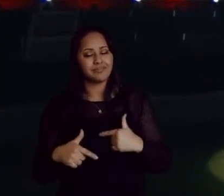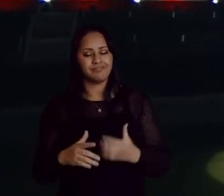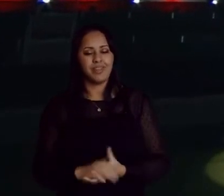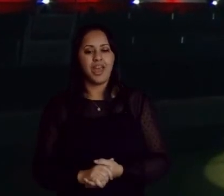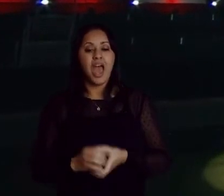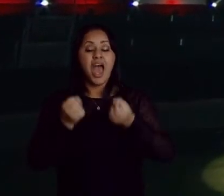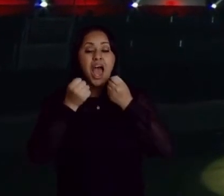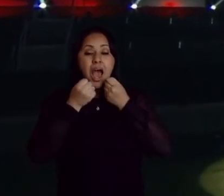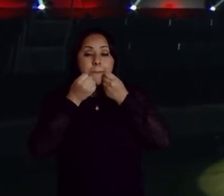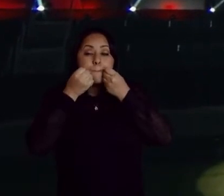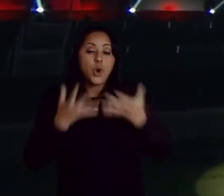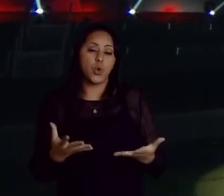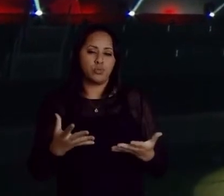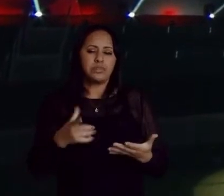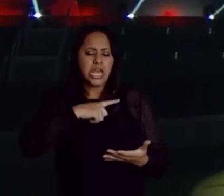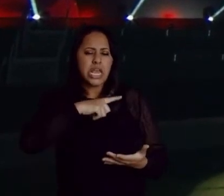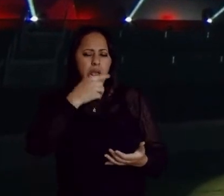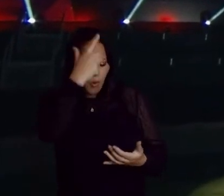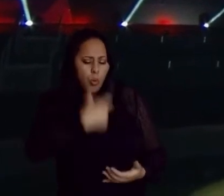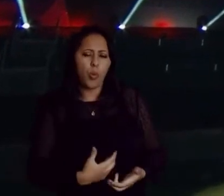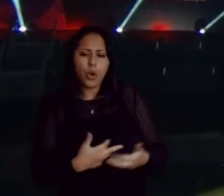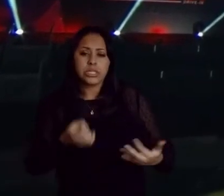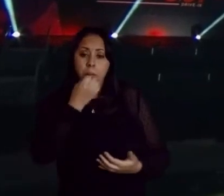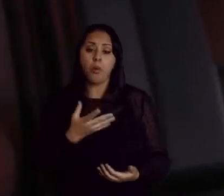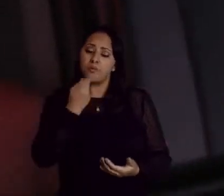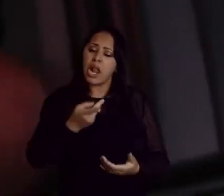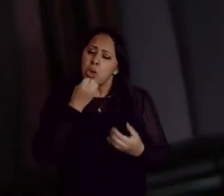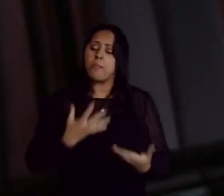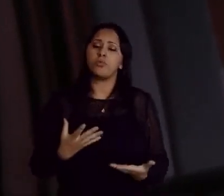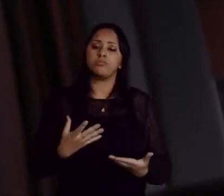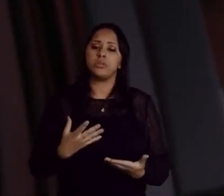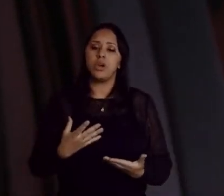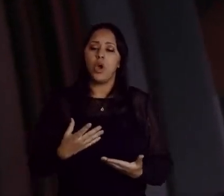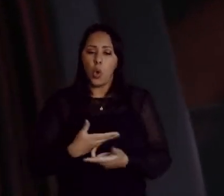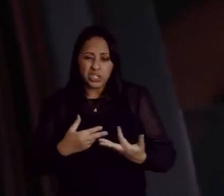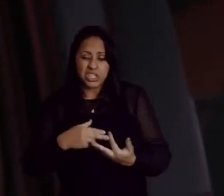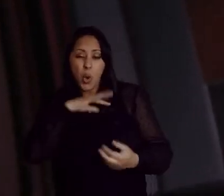potencializa o que é bom, minimiza o que é ruim e a vida segue.